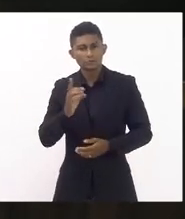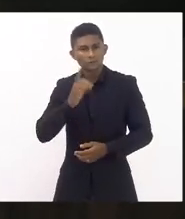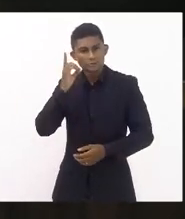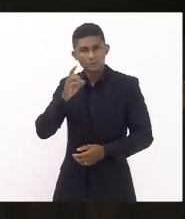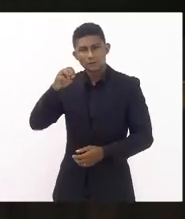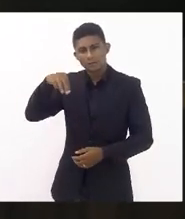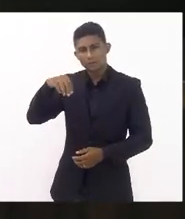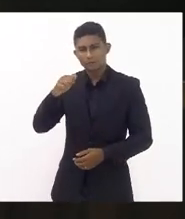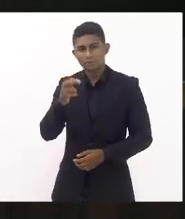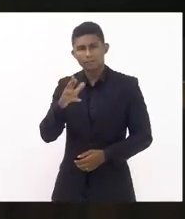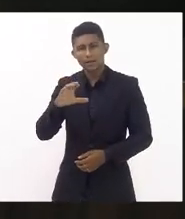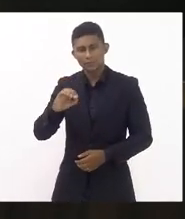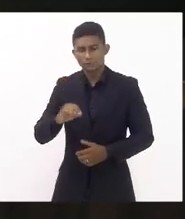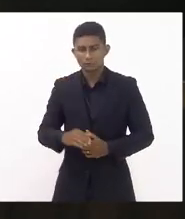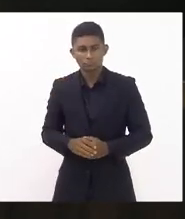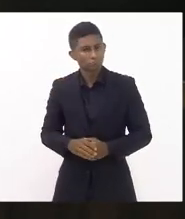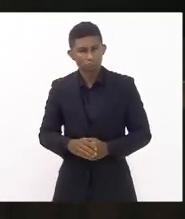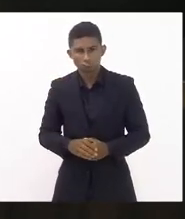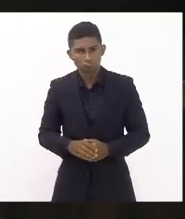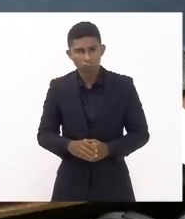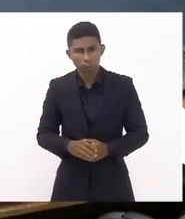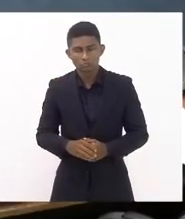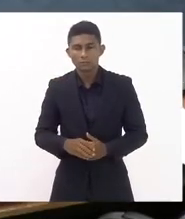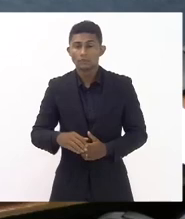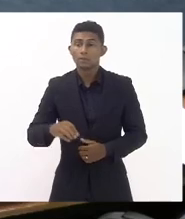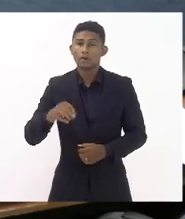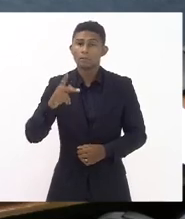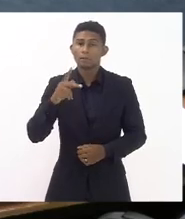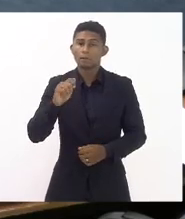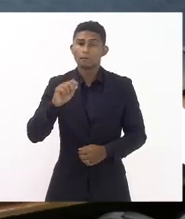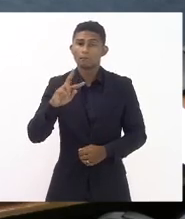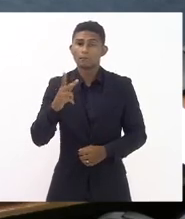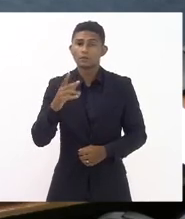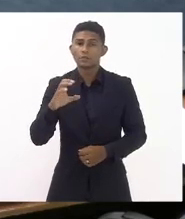Canella. Deputado Márcio Pacheco.